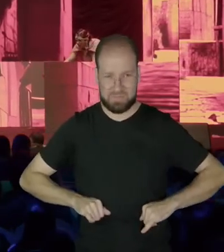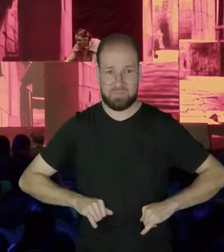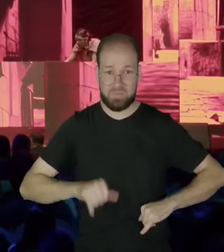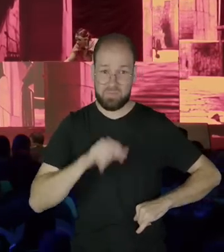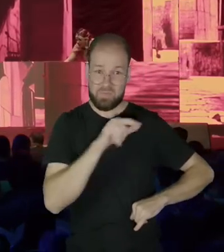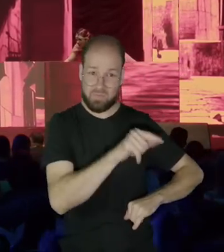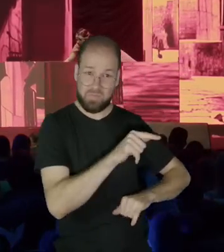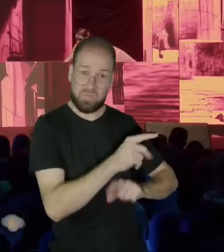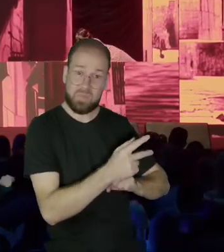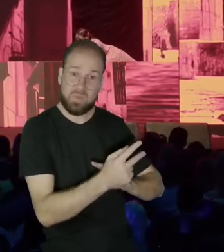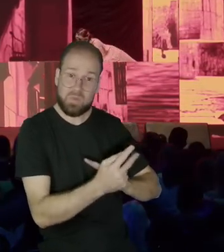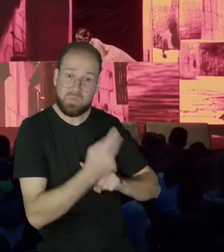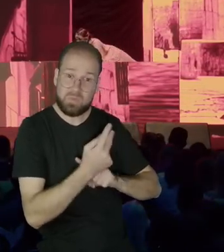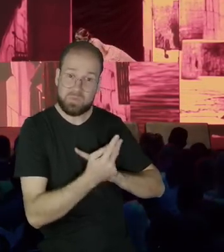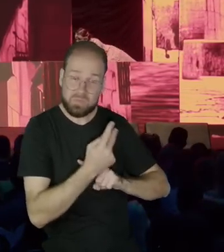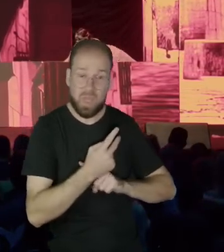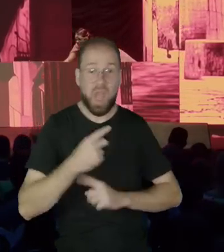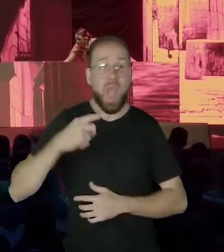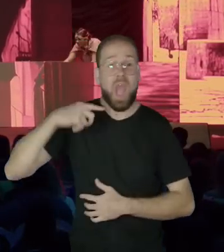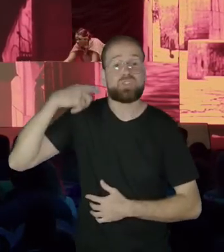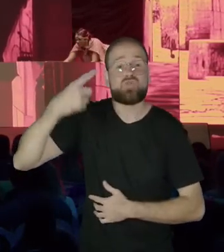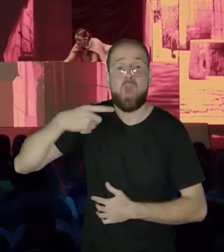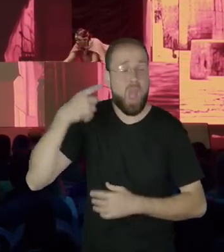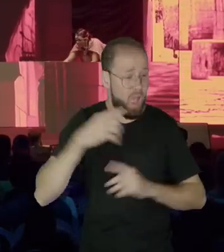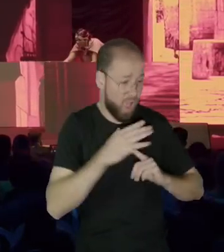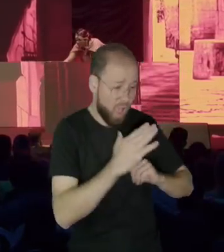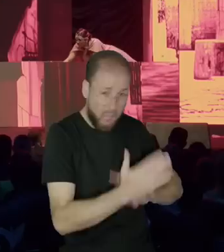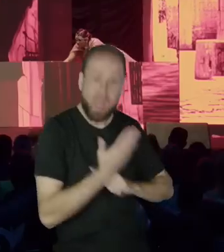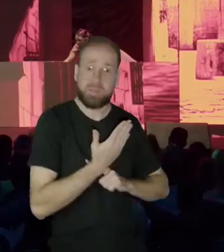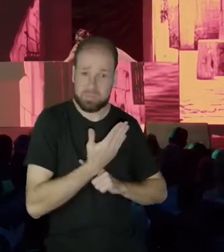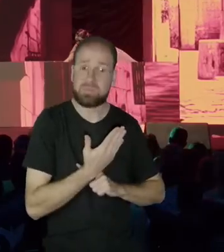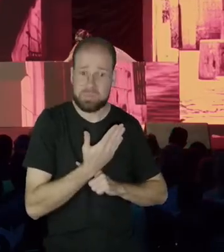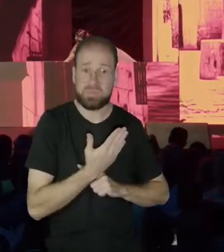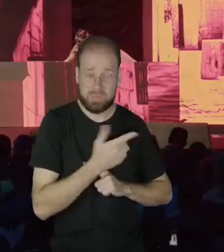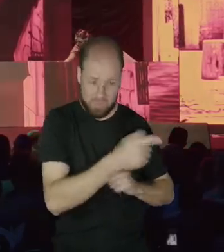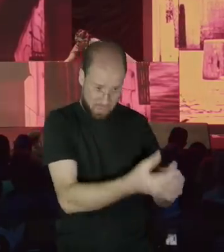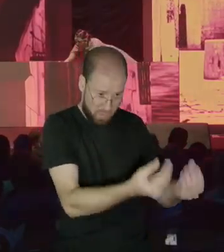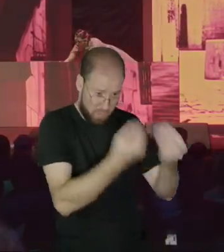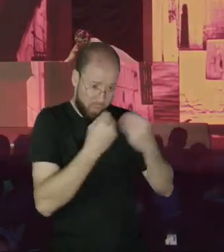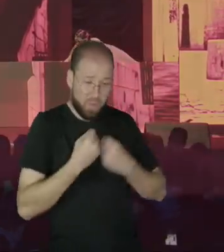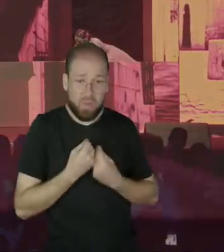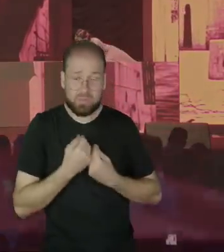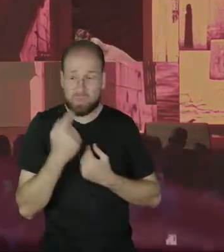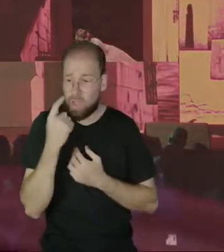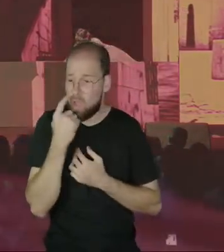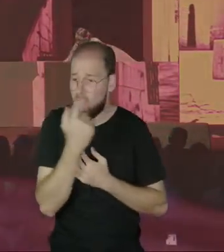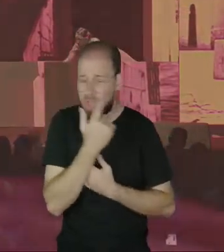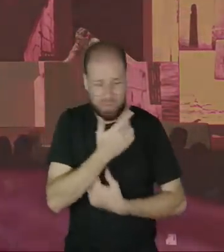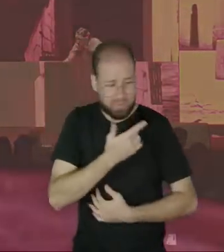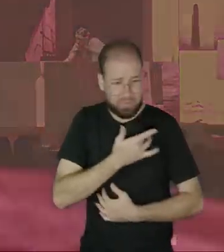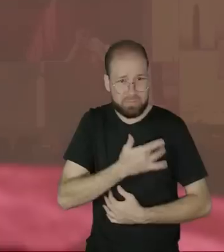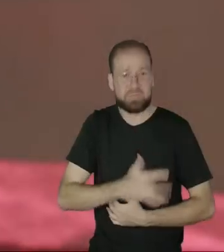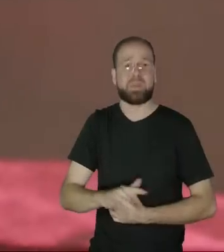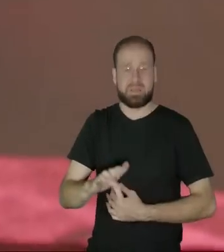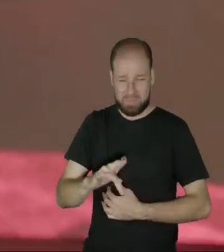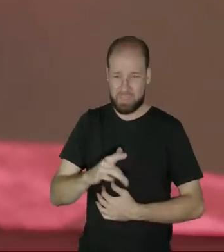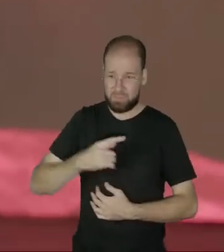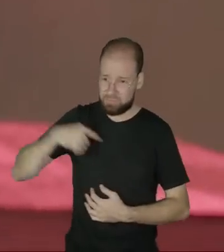Eia, pois, advogada nossa, sobre esses vossos olhos misericordiosos a nos volver.